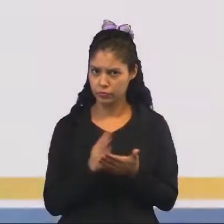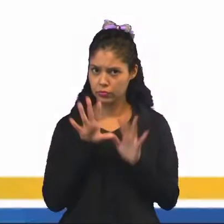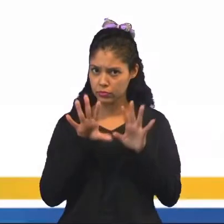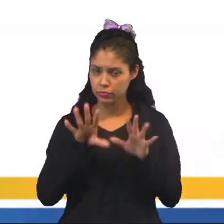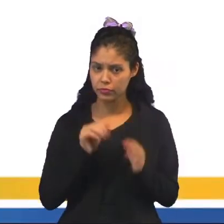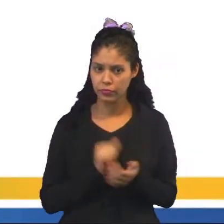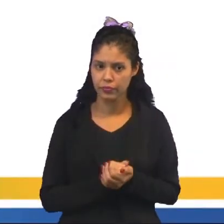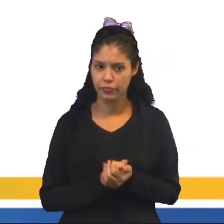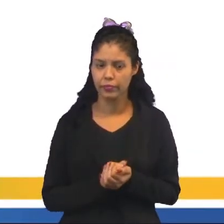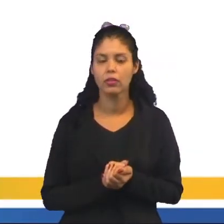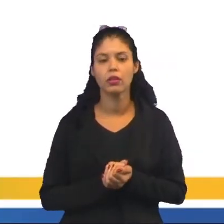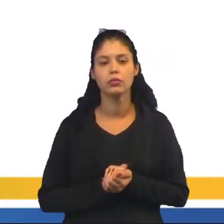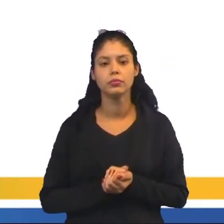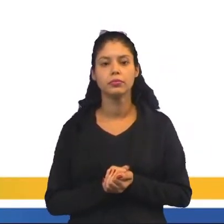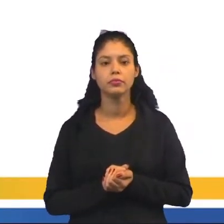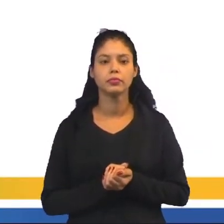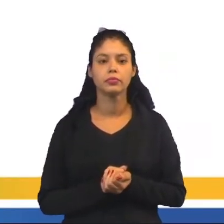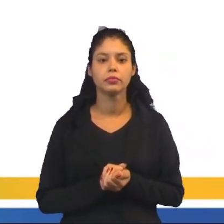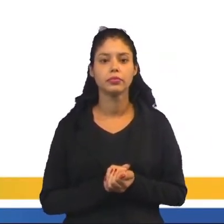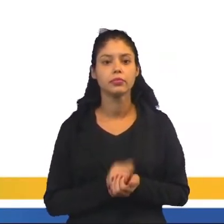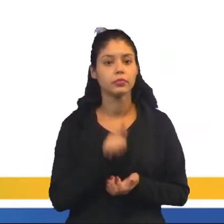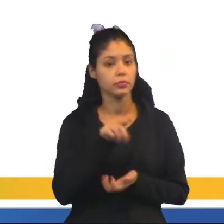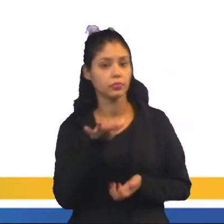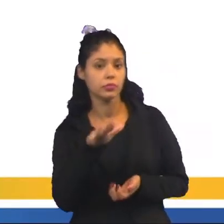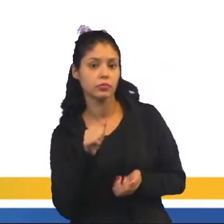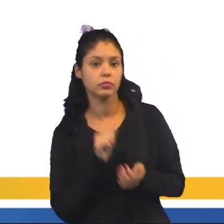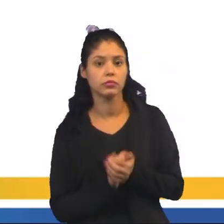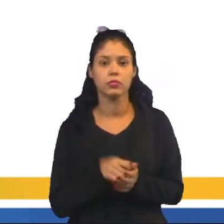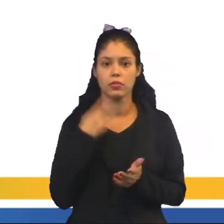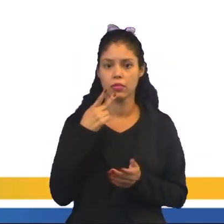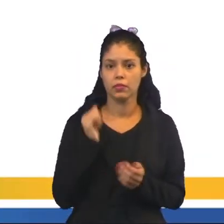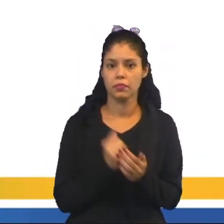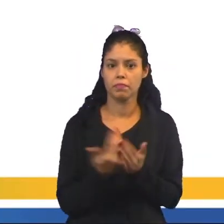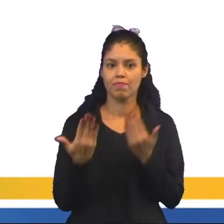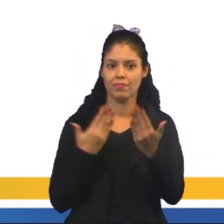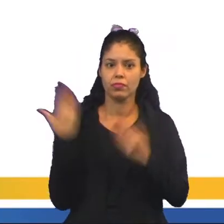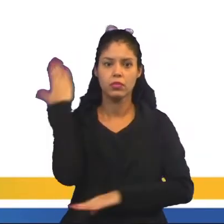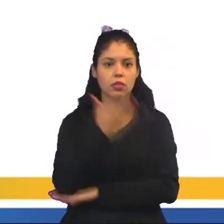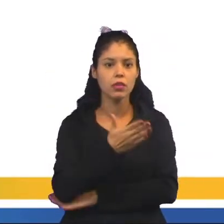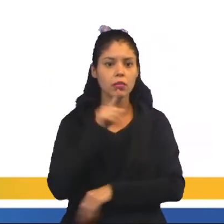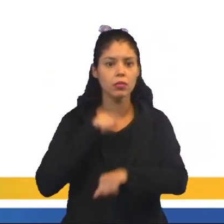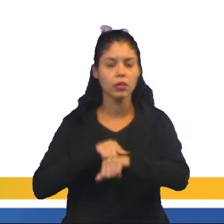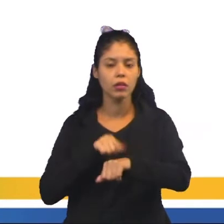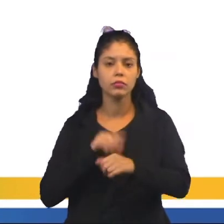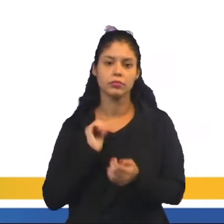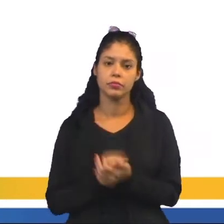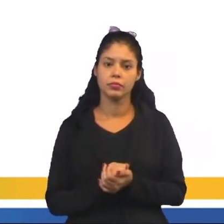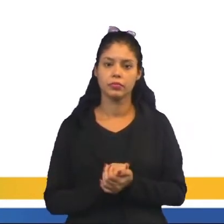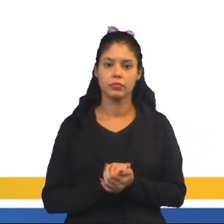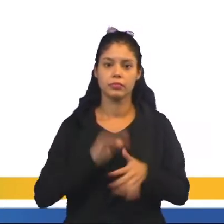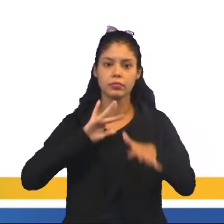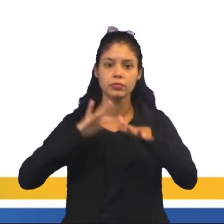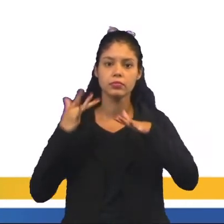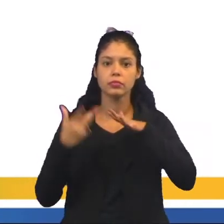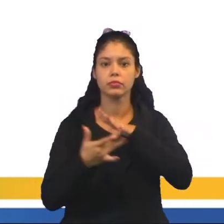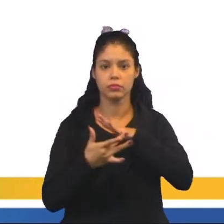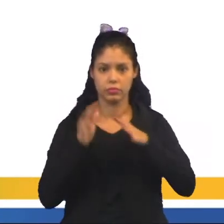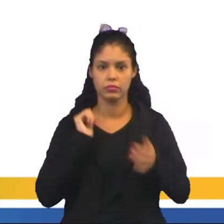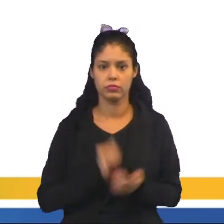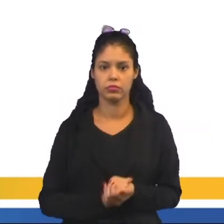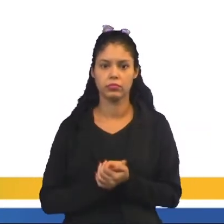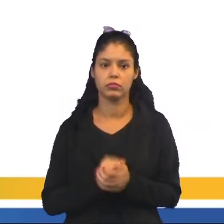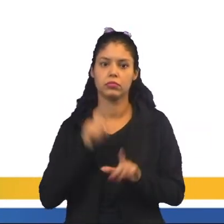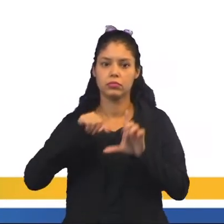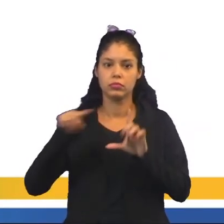nesse estágio aí. Muito bem. A agência afirma que há uma relação direta entre o tempo gasto em mídias sociais